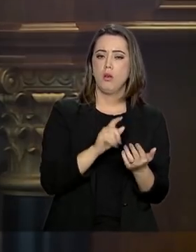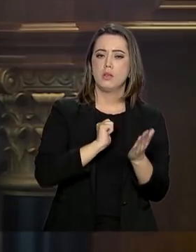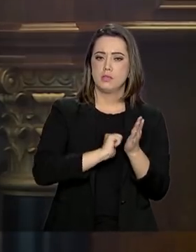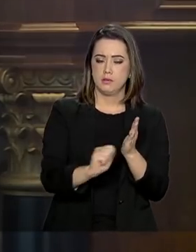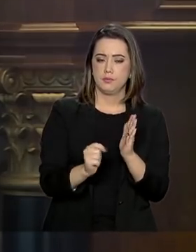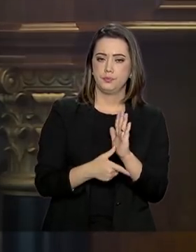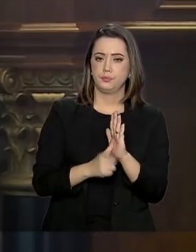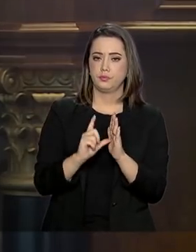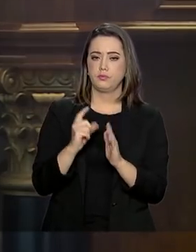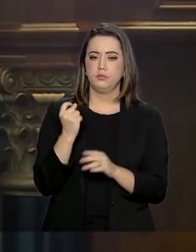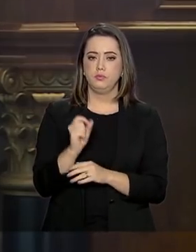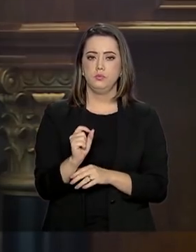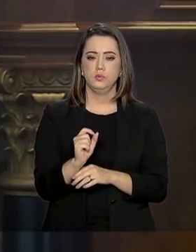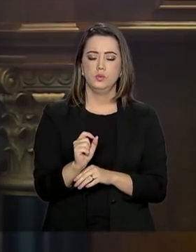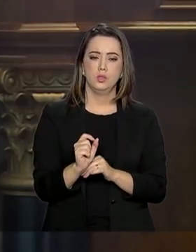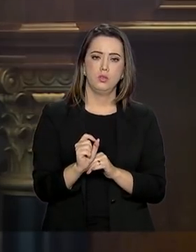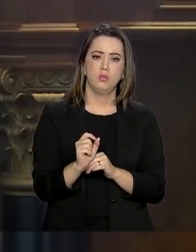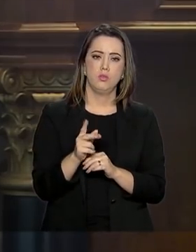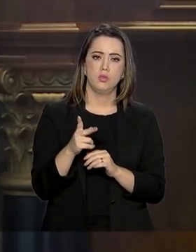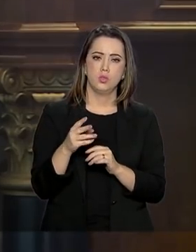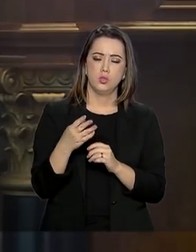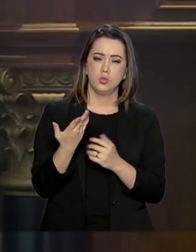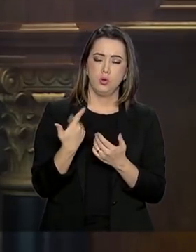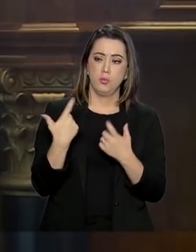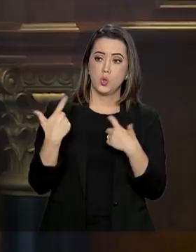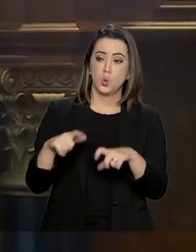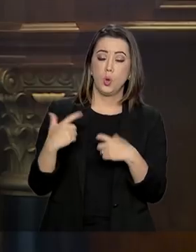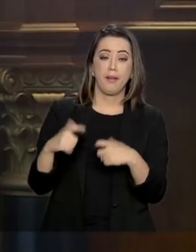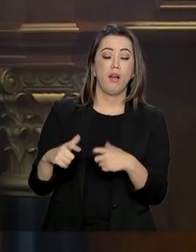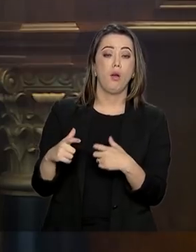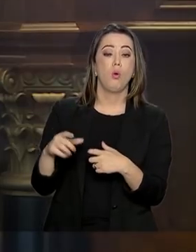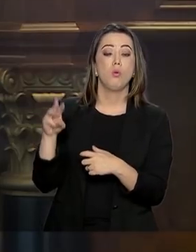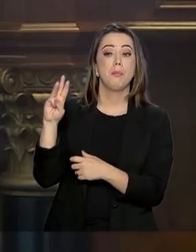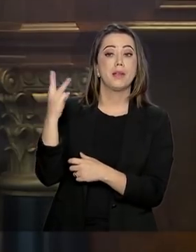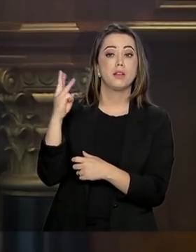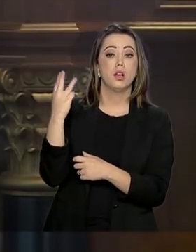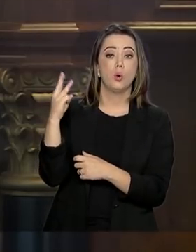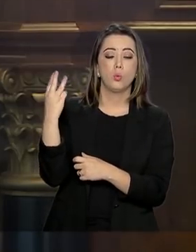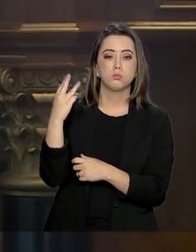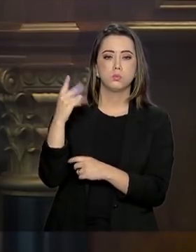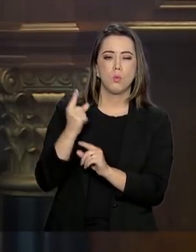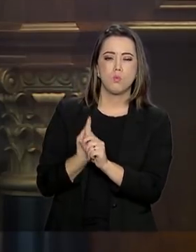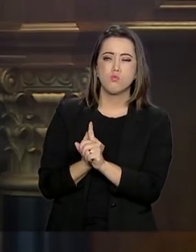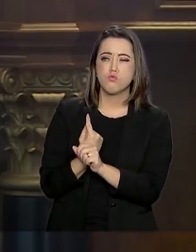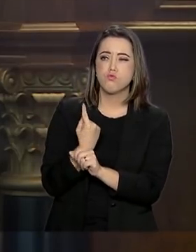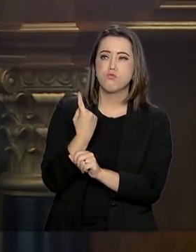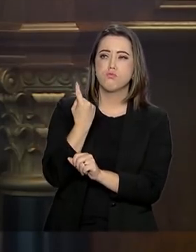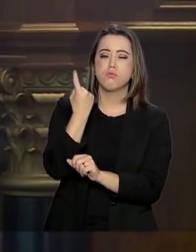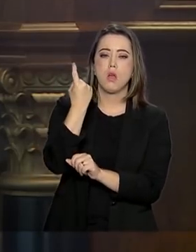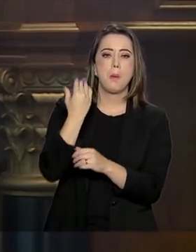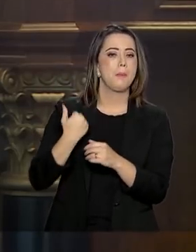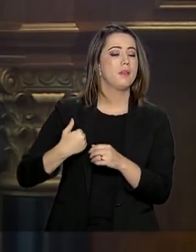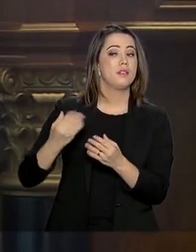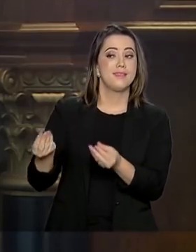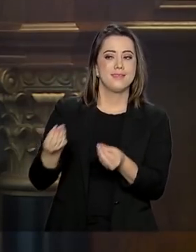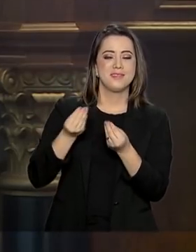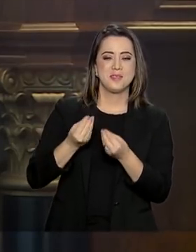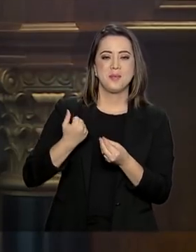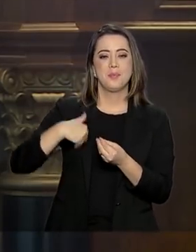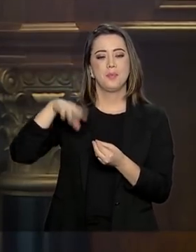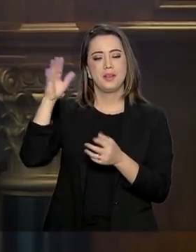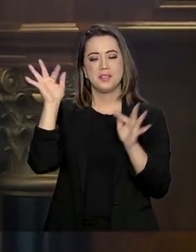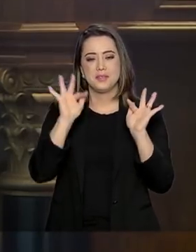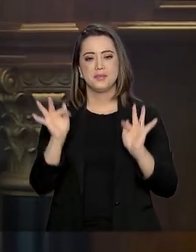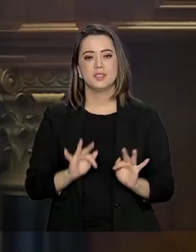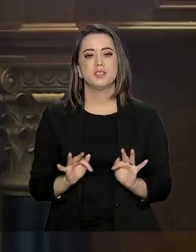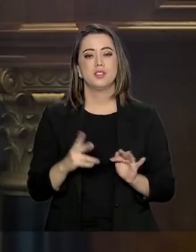há pouco, o sobre a base de lançamento de Alcântara, trazer mais que a felicidade para os dois